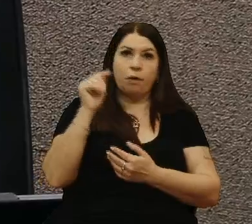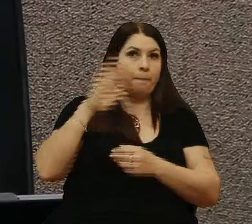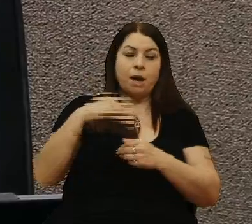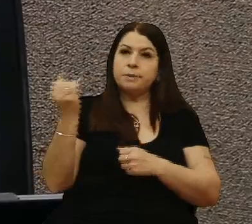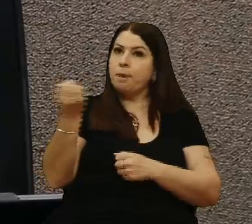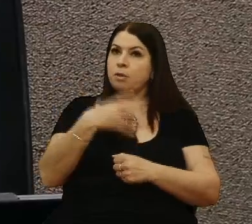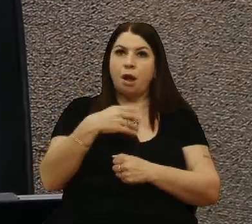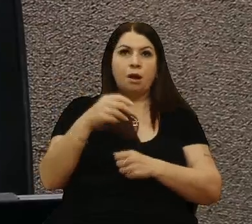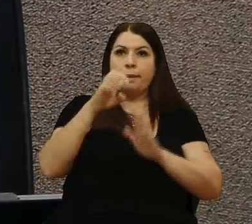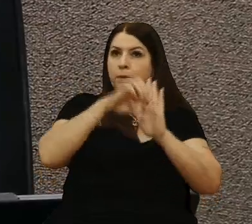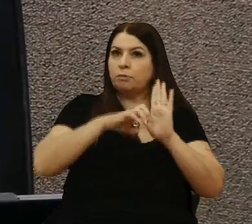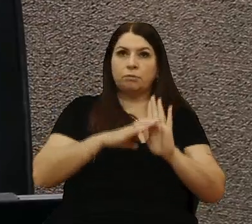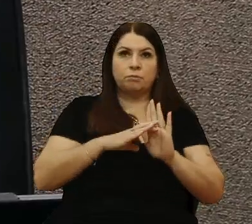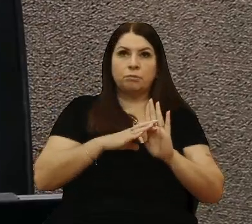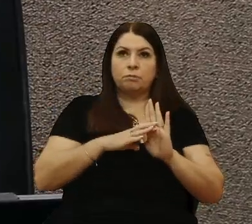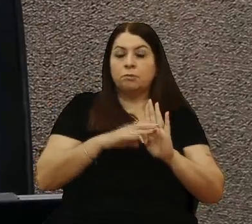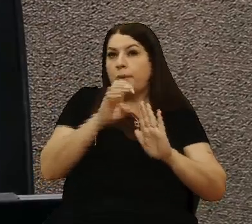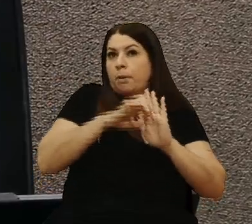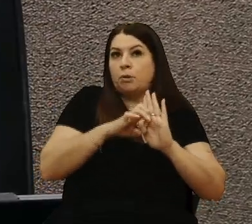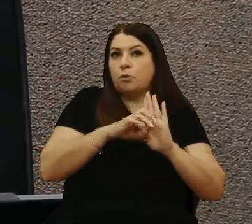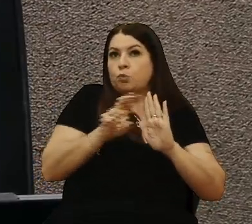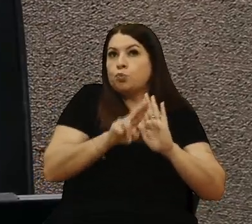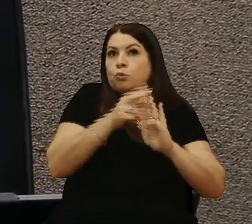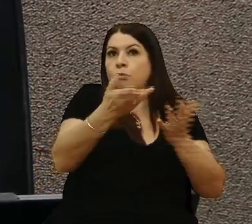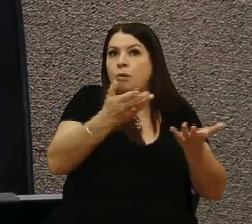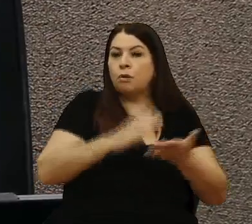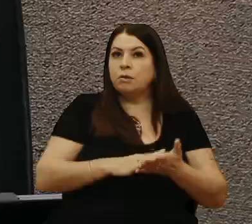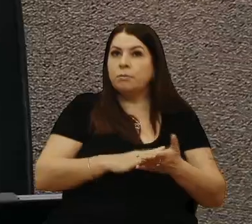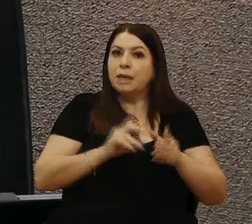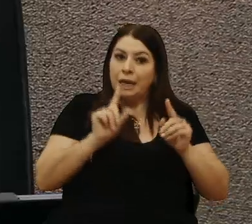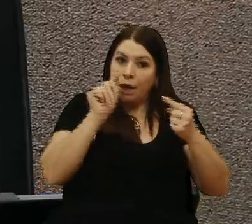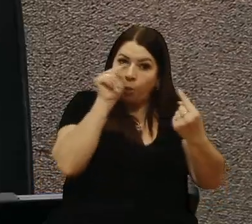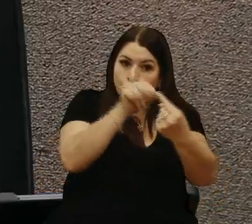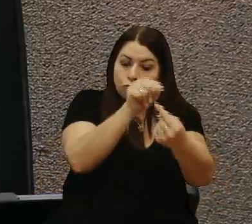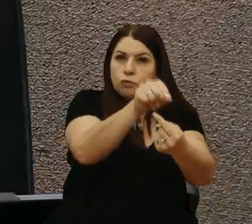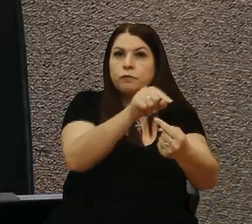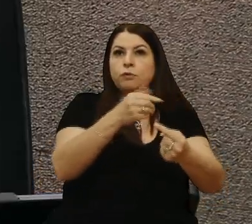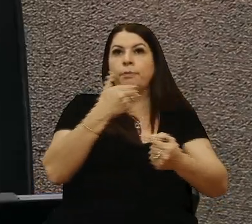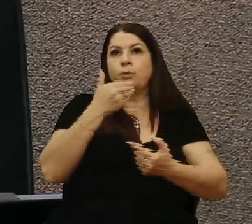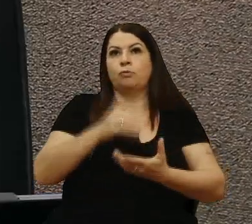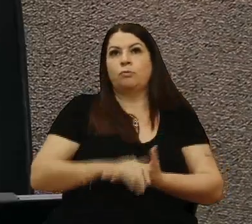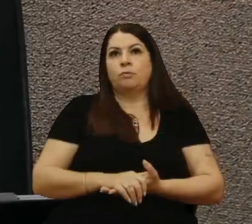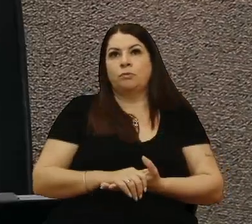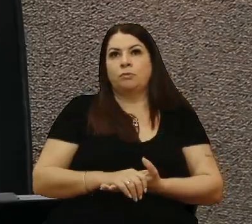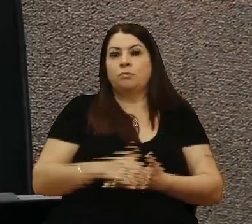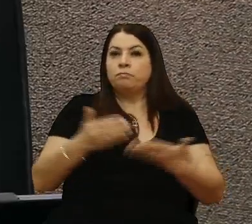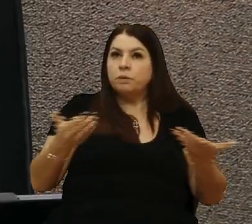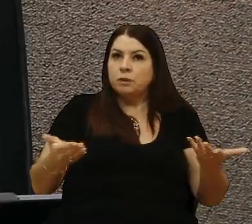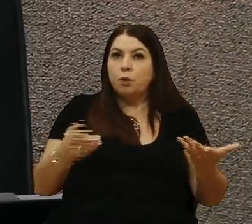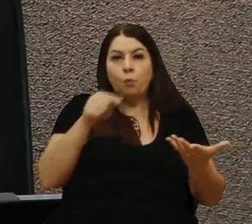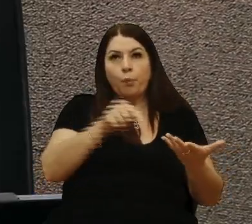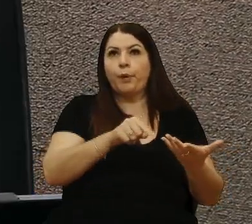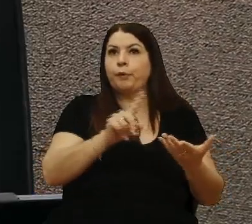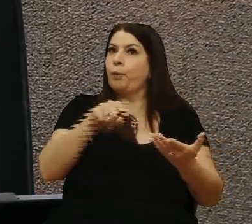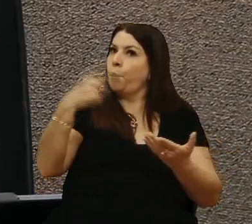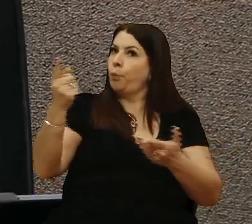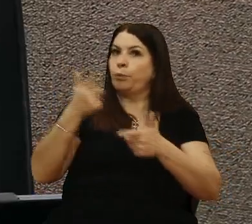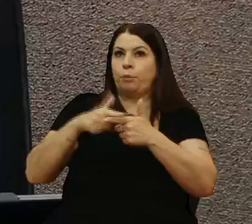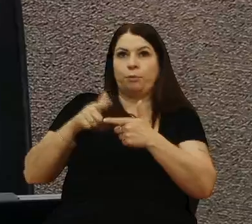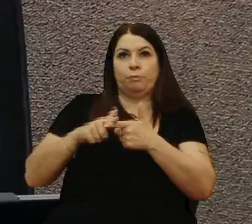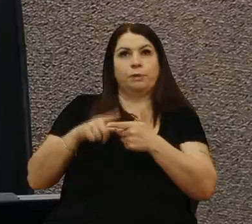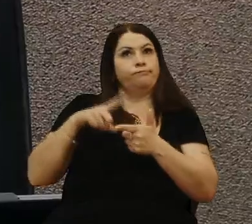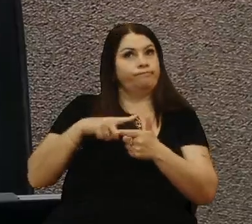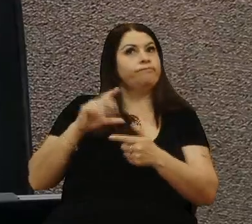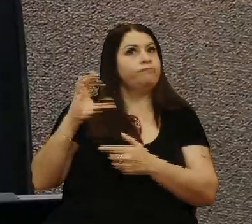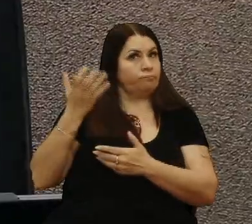mandar emendas se as emendas não são utilizadas para aquilo que a gente enviou. Então, esse é um outro problema que nós temos que